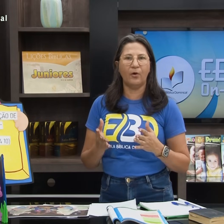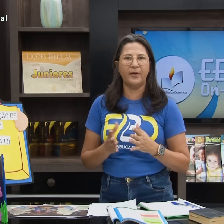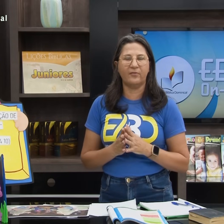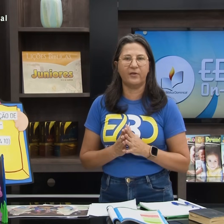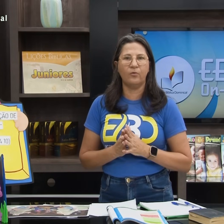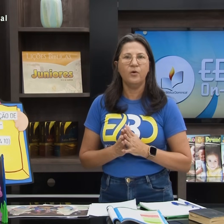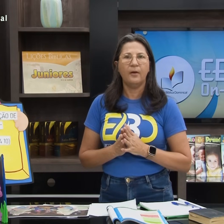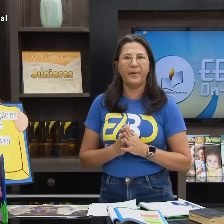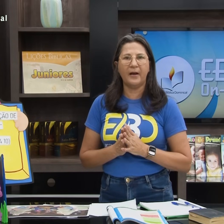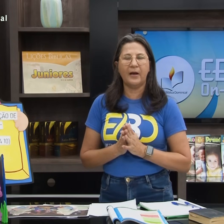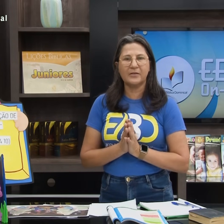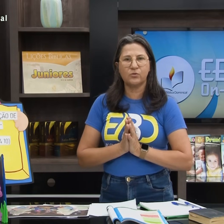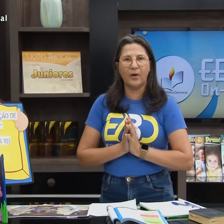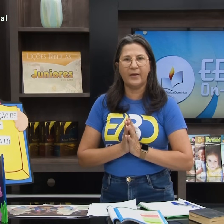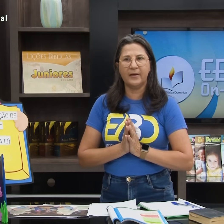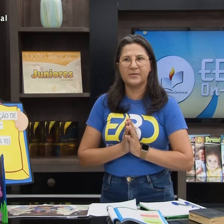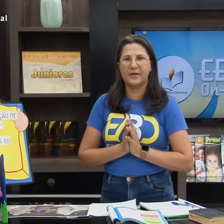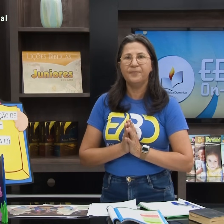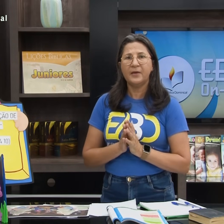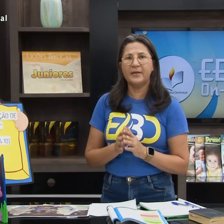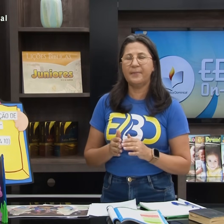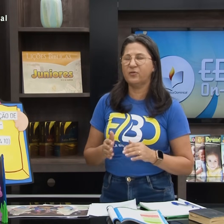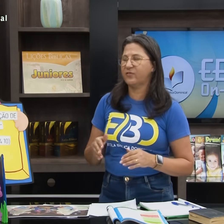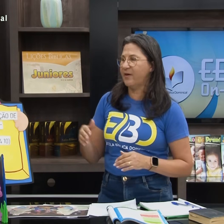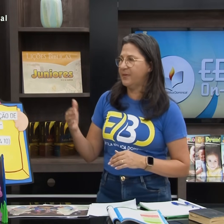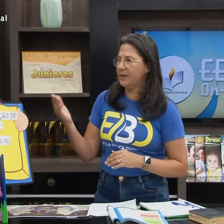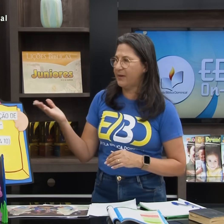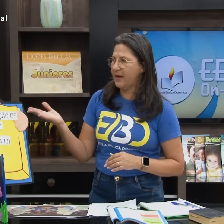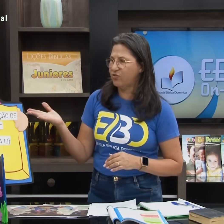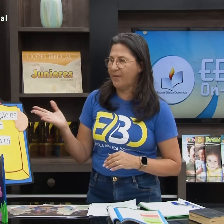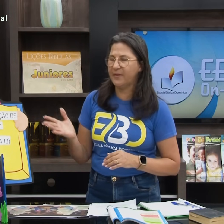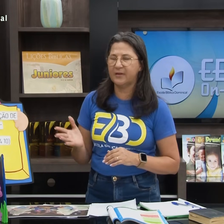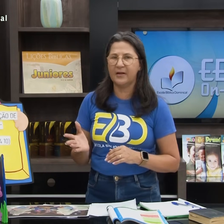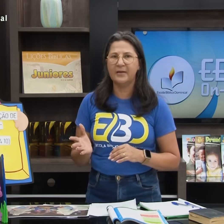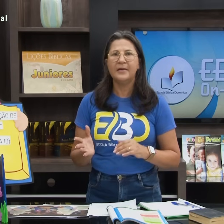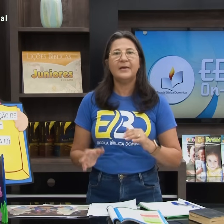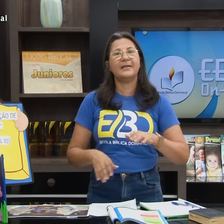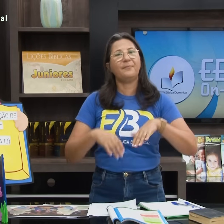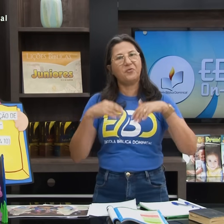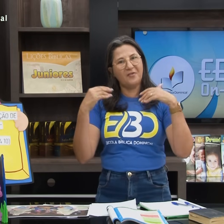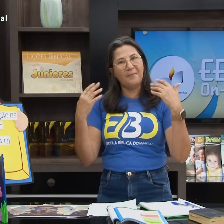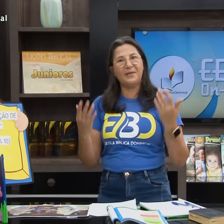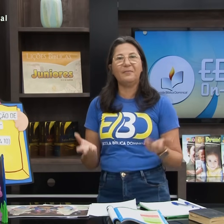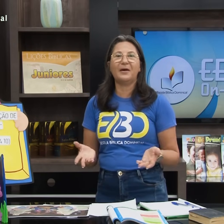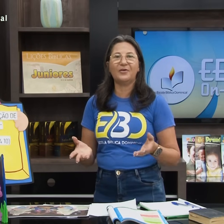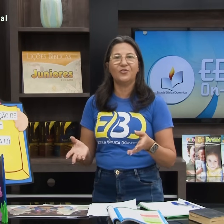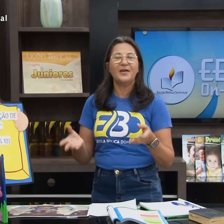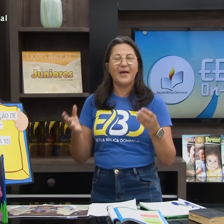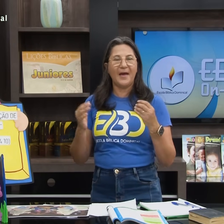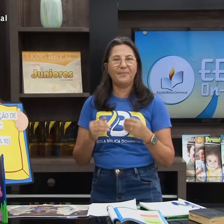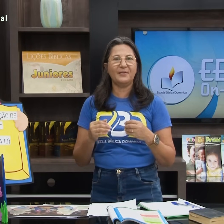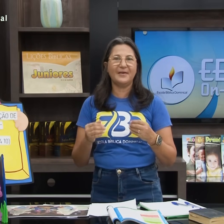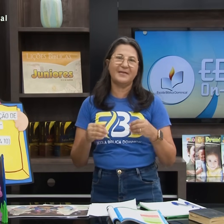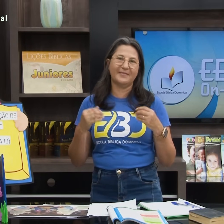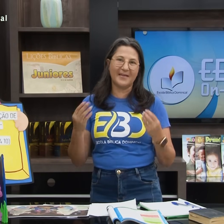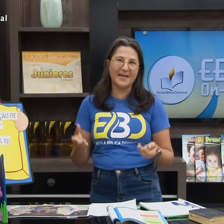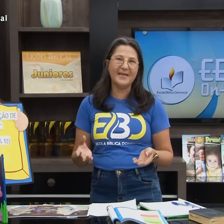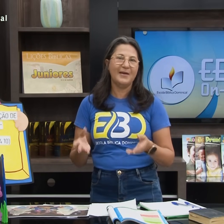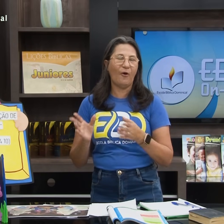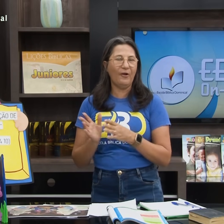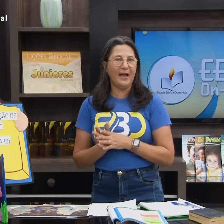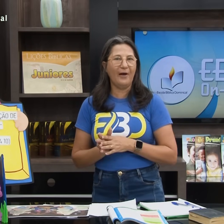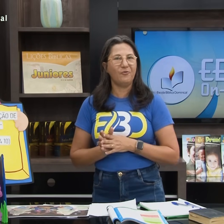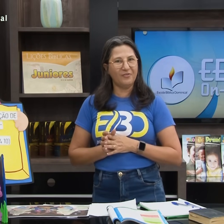memoria ação para a sua criança e depois você vai pedir para eles repetirem e depois você vai pedir para eles repetirem